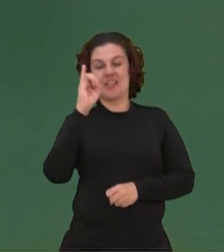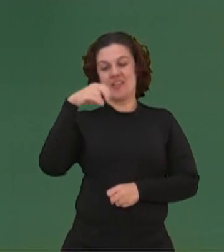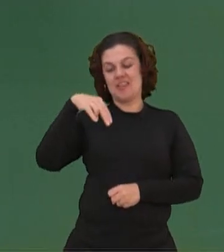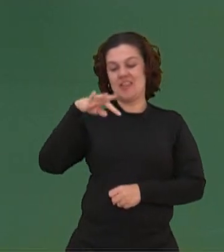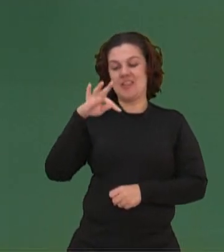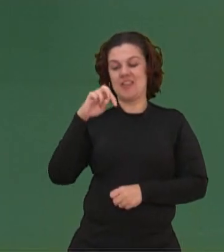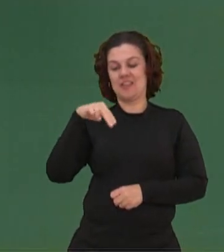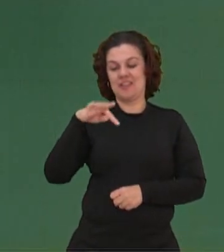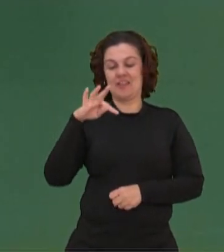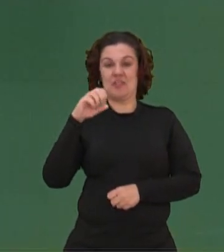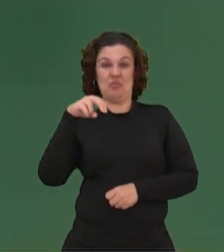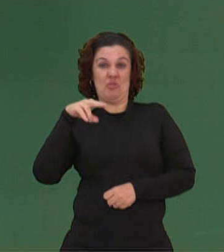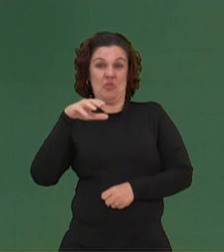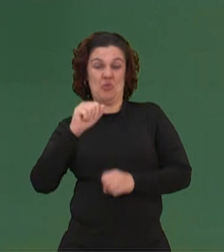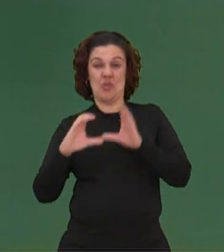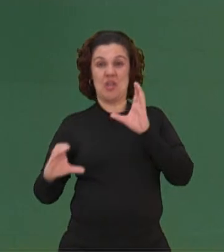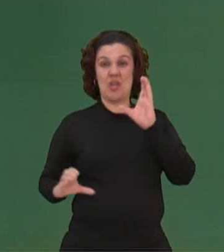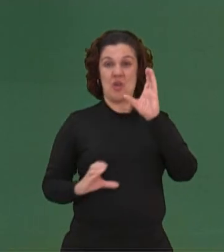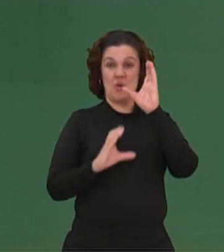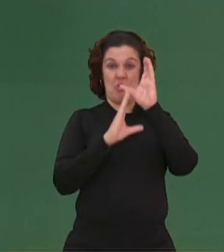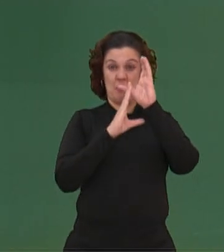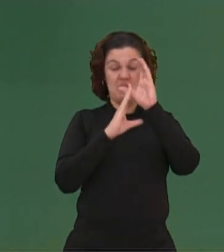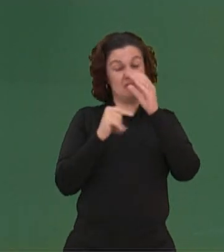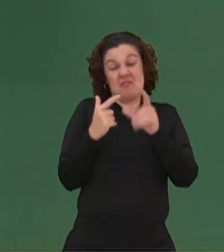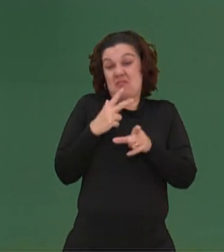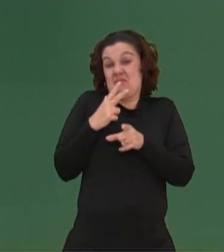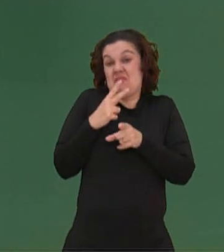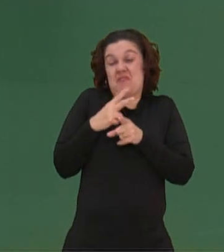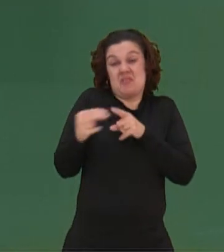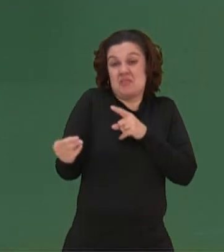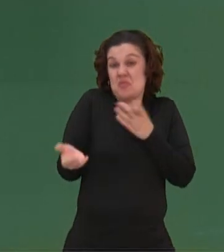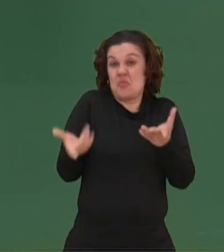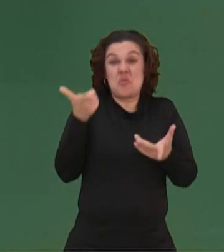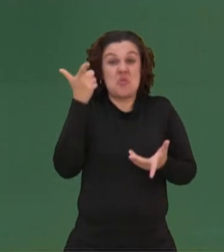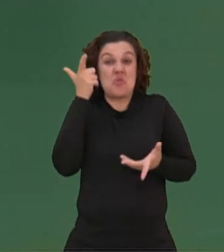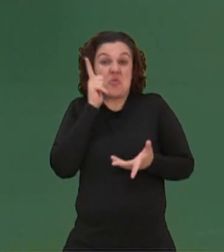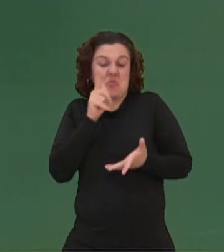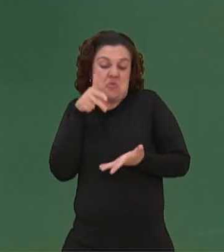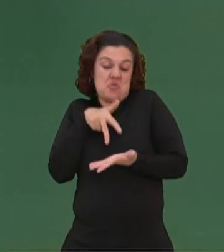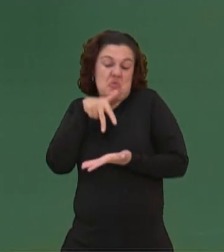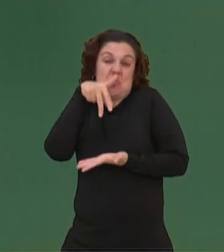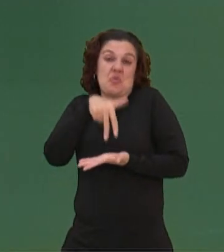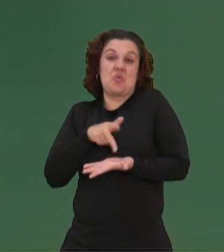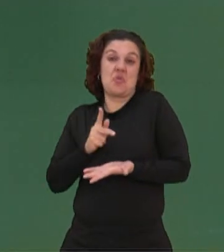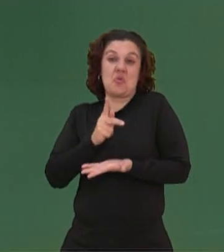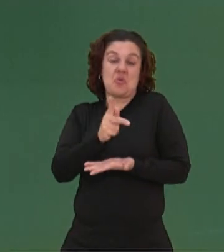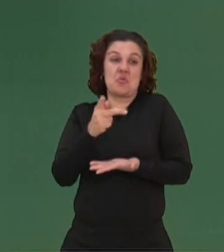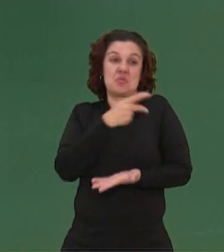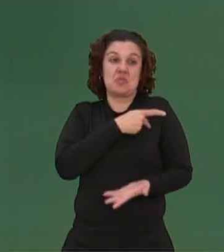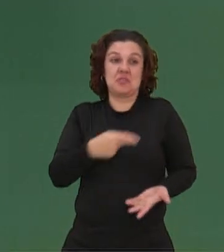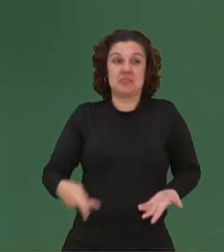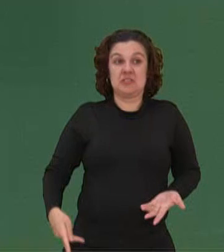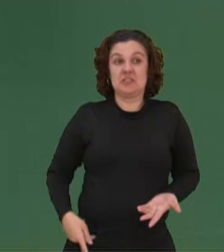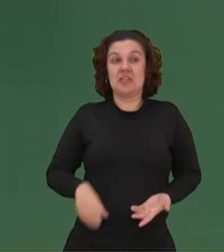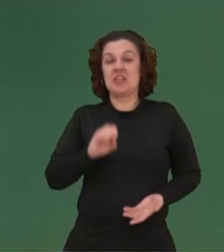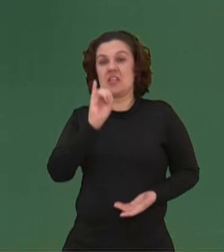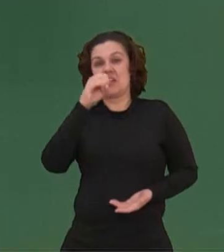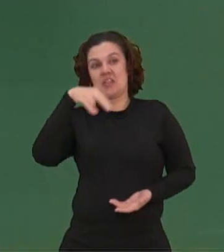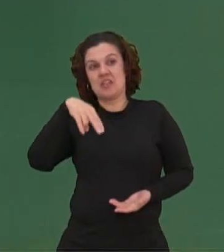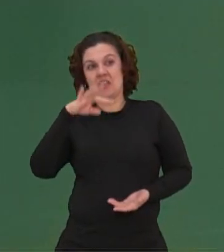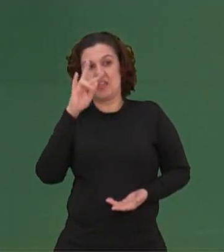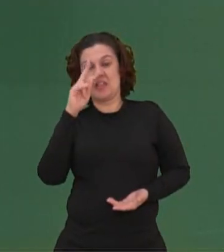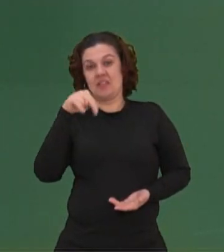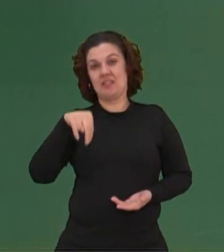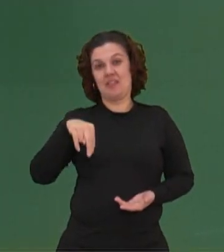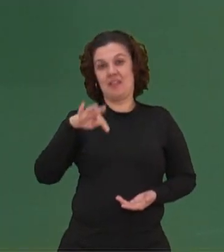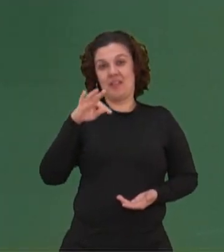Getúlio continua com o poder na mão e lembra que ele ganhou dos comunistas nessa intentona